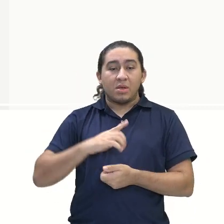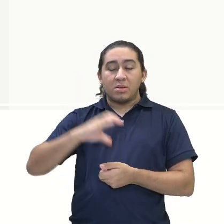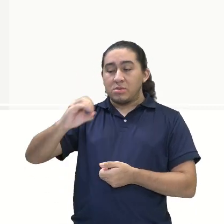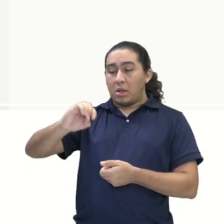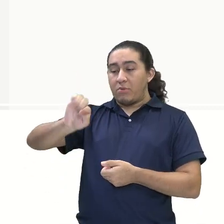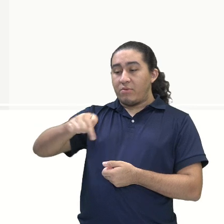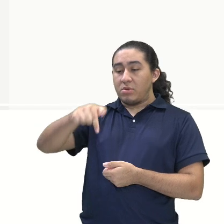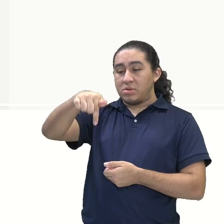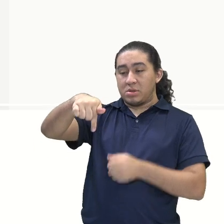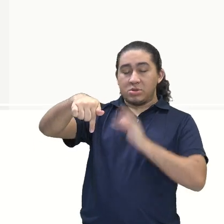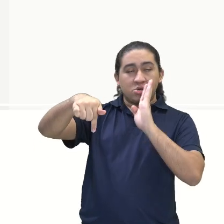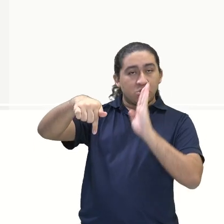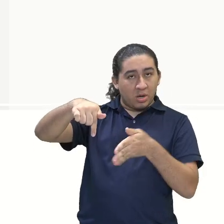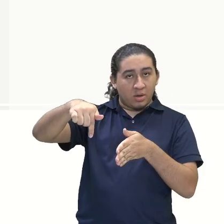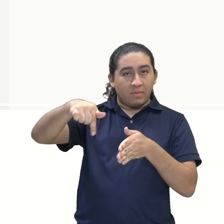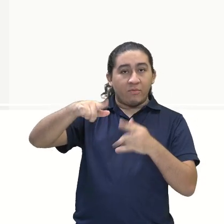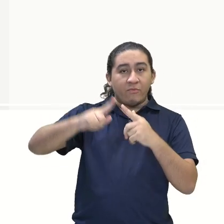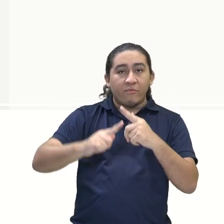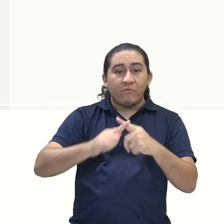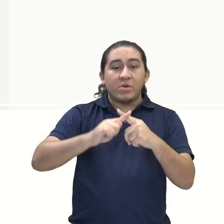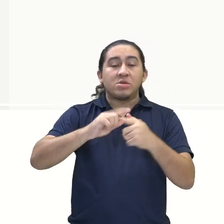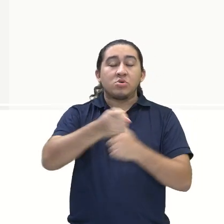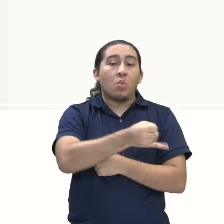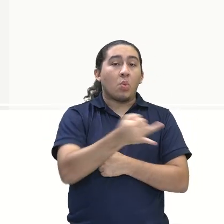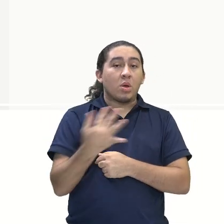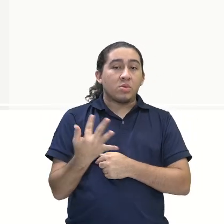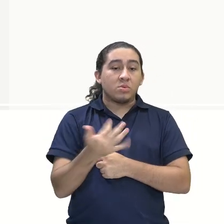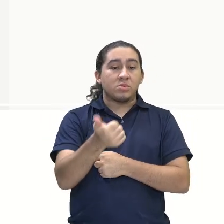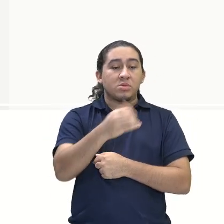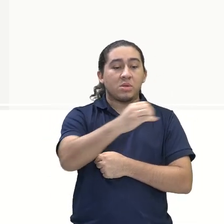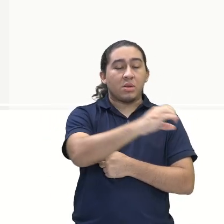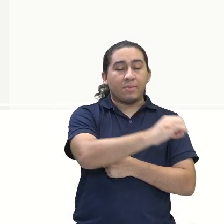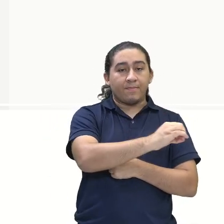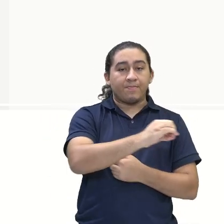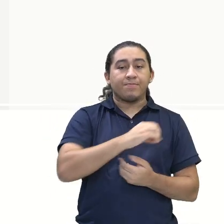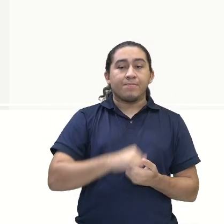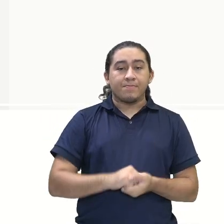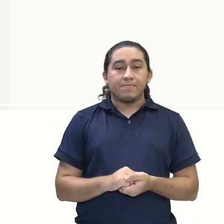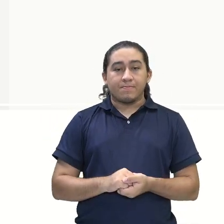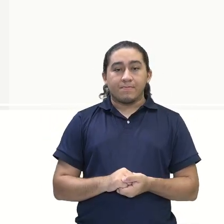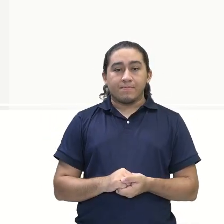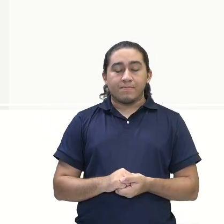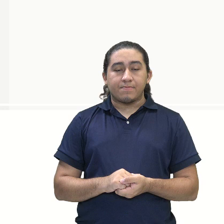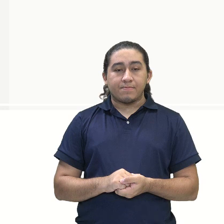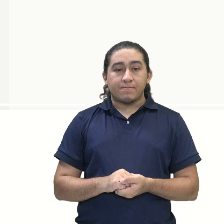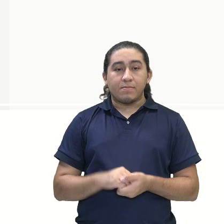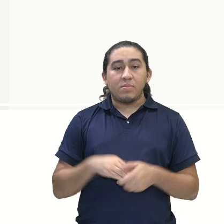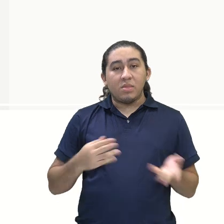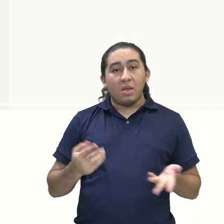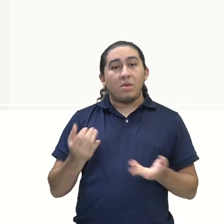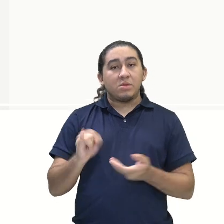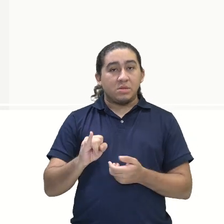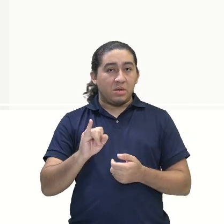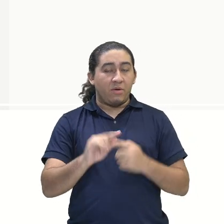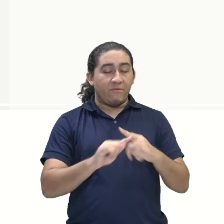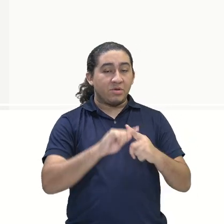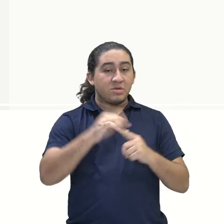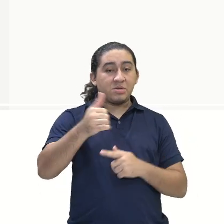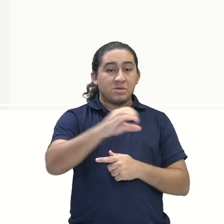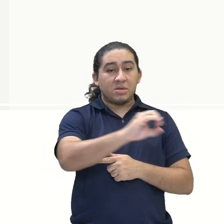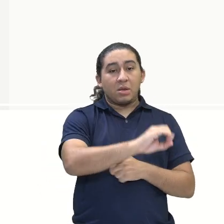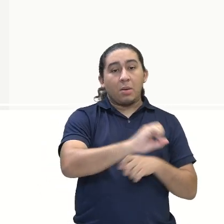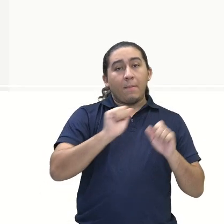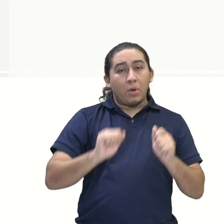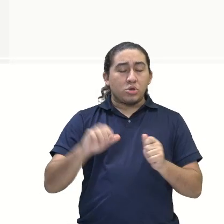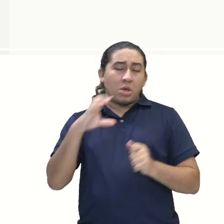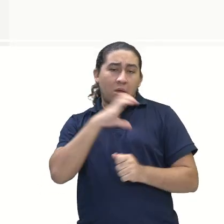0,7 e multiplico por 100. Então, multiplicando por 100, a gente pode fazer a